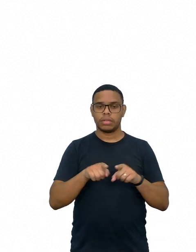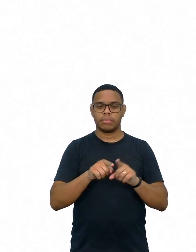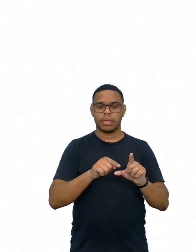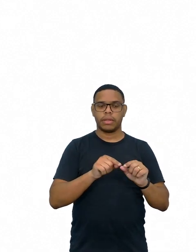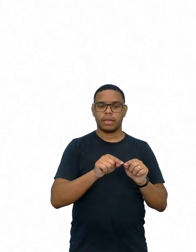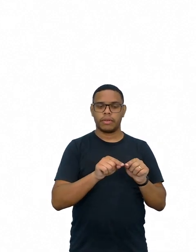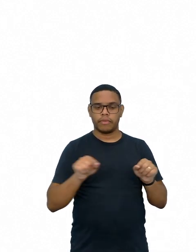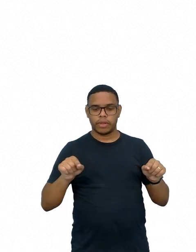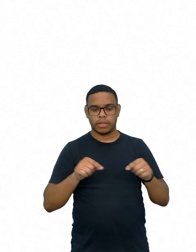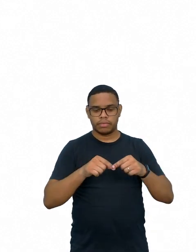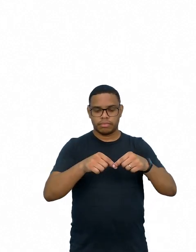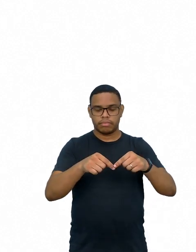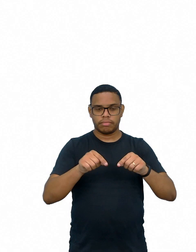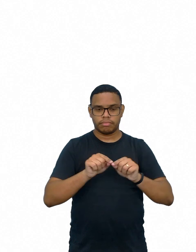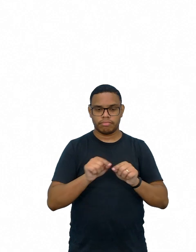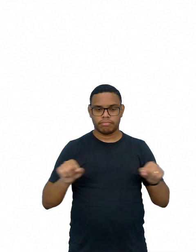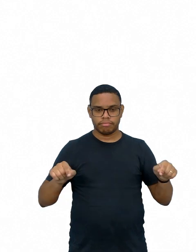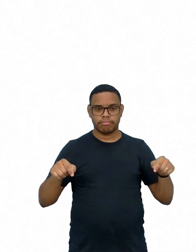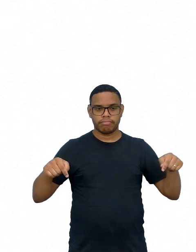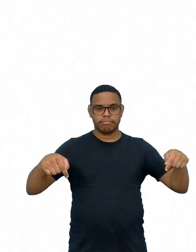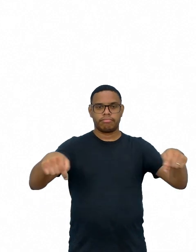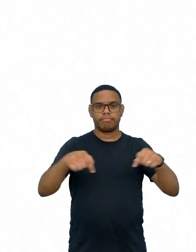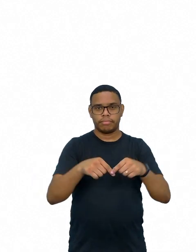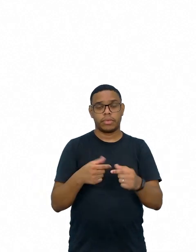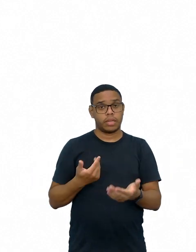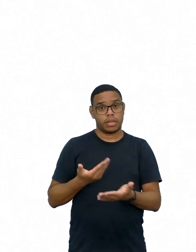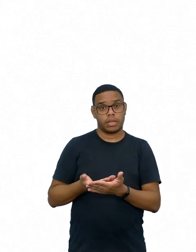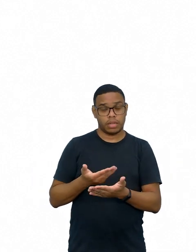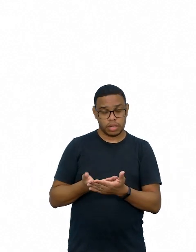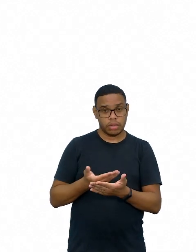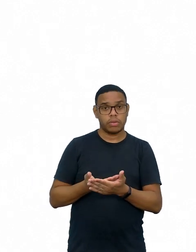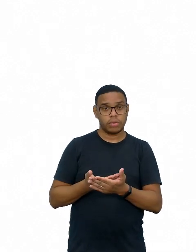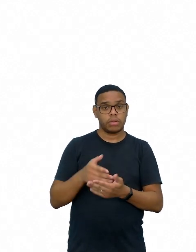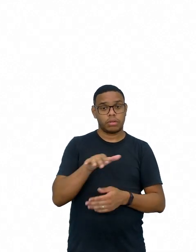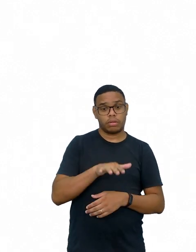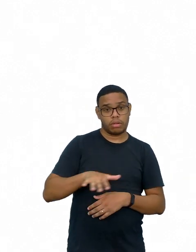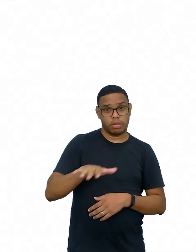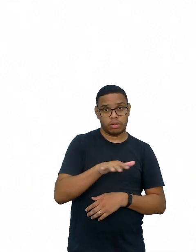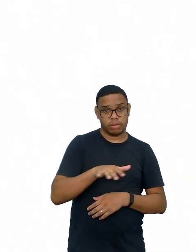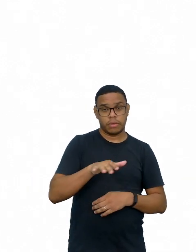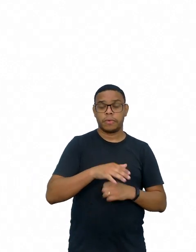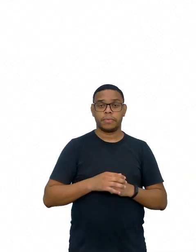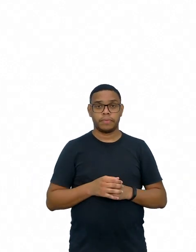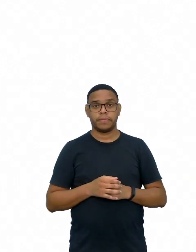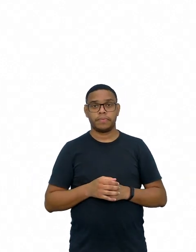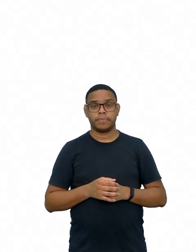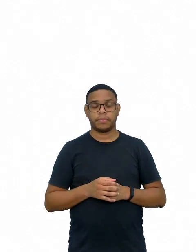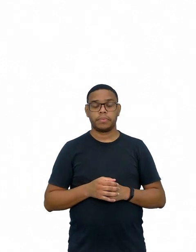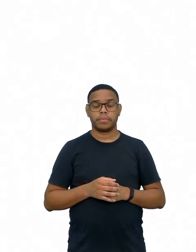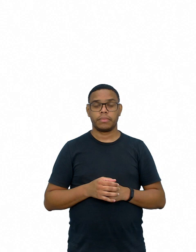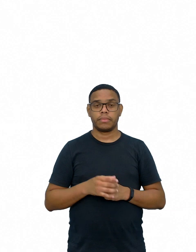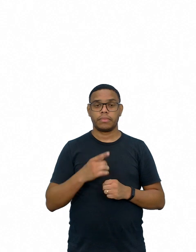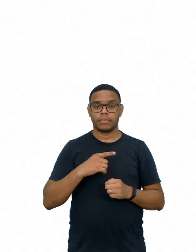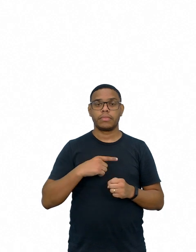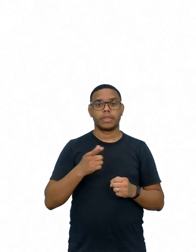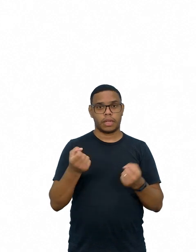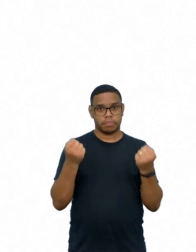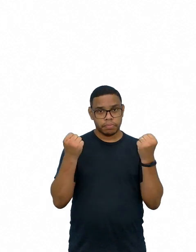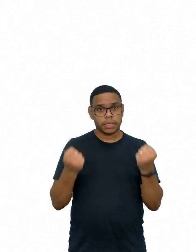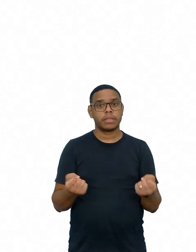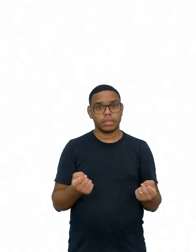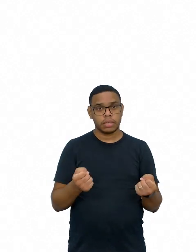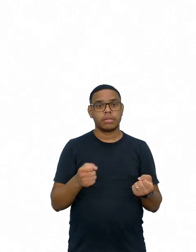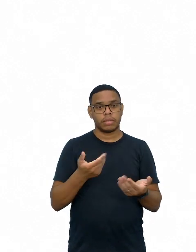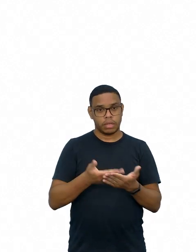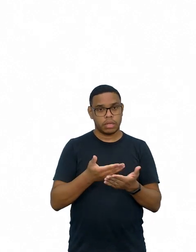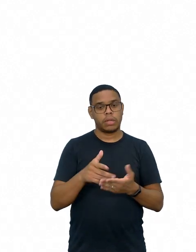e horizontais. Na aula de área, ela está bem puxada, né?